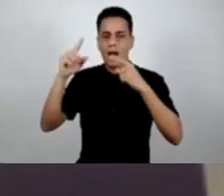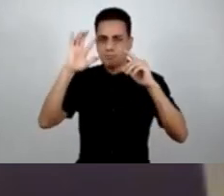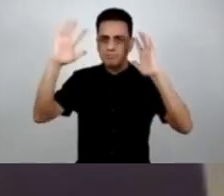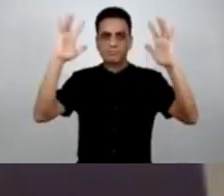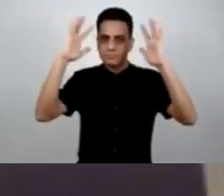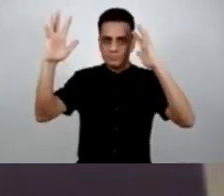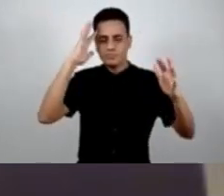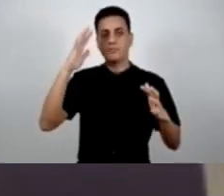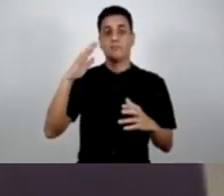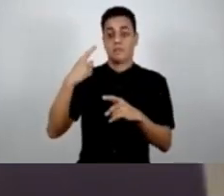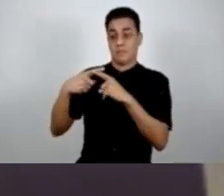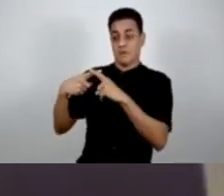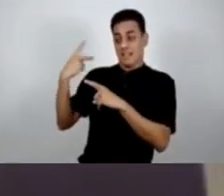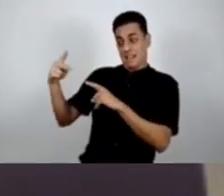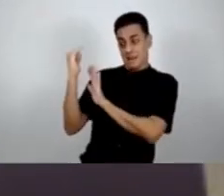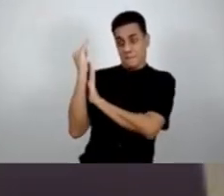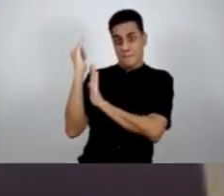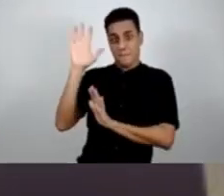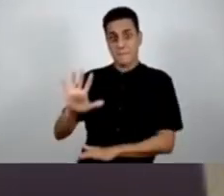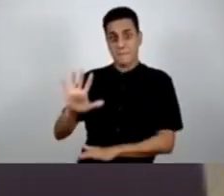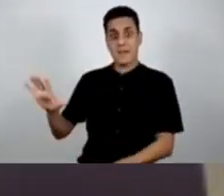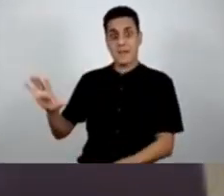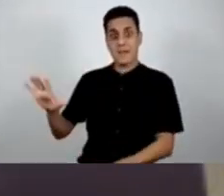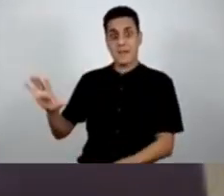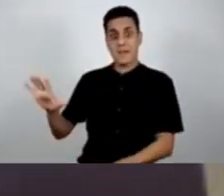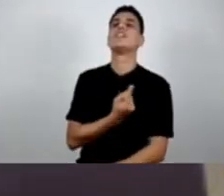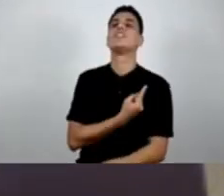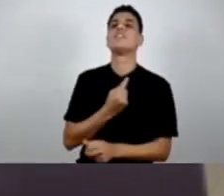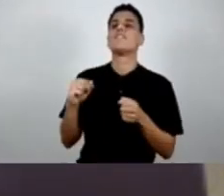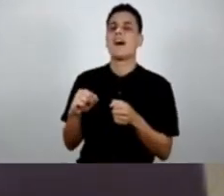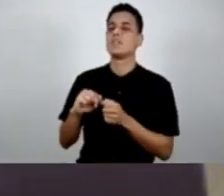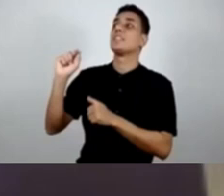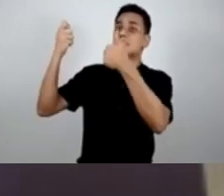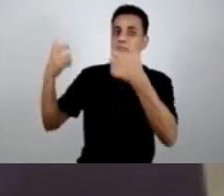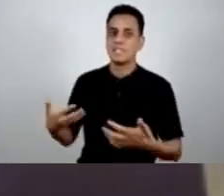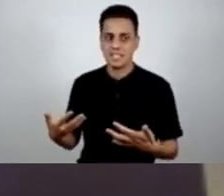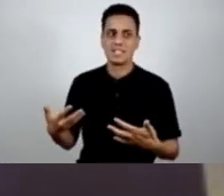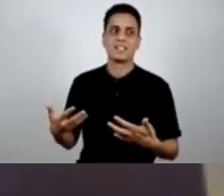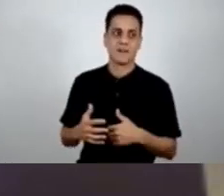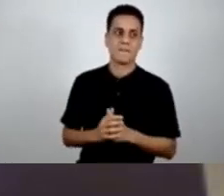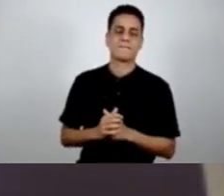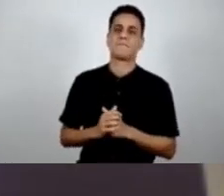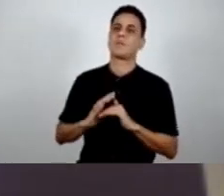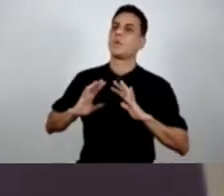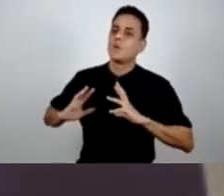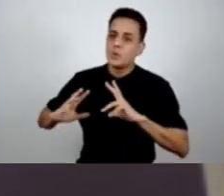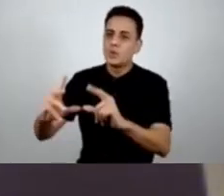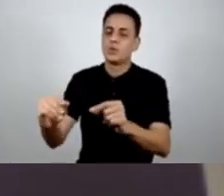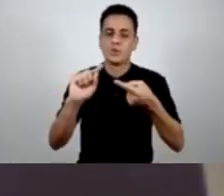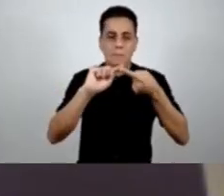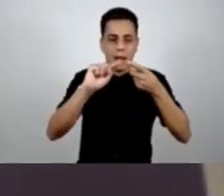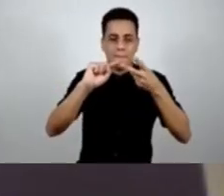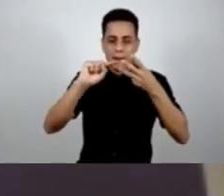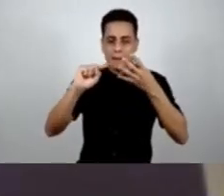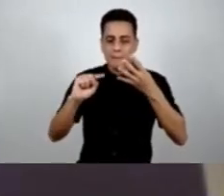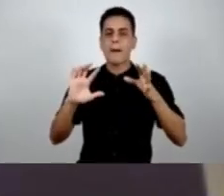falamos imagem de que falamos? Sei que em teoria, idealmente, todos os componentes de nação têm que estar